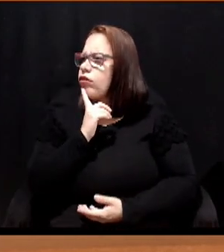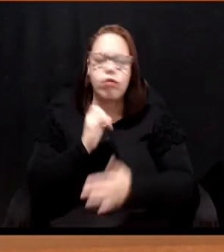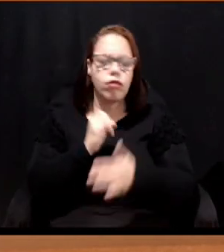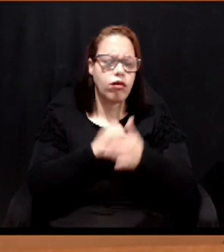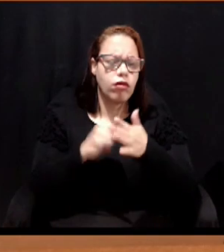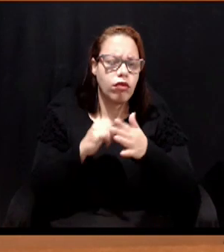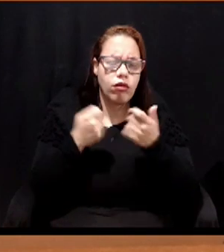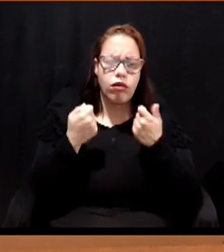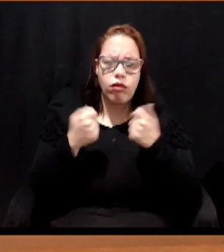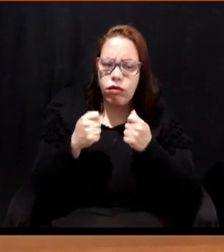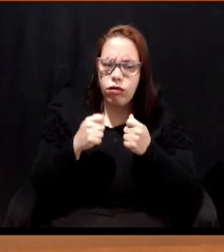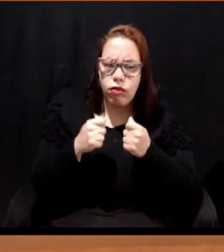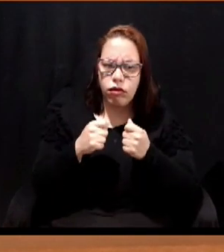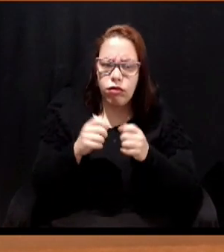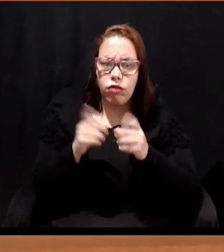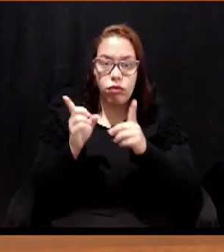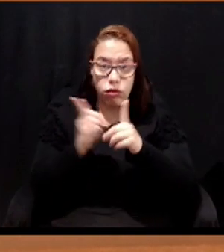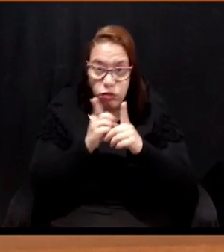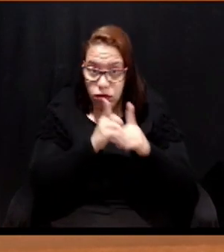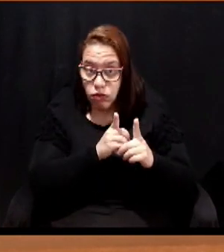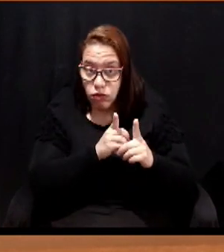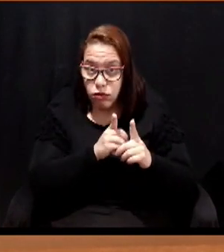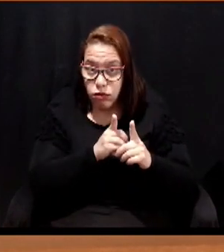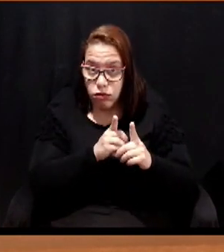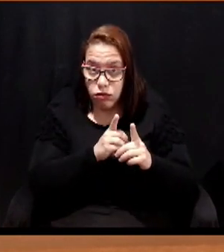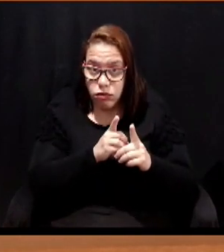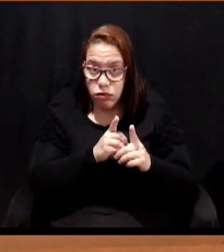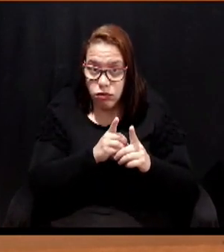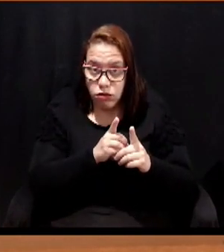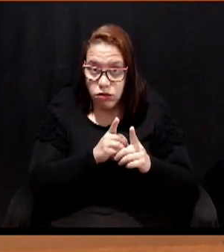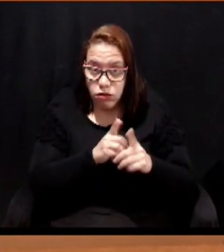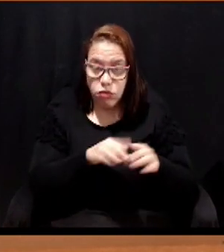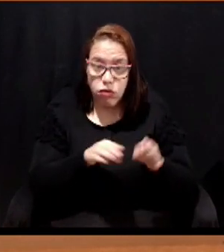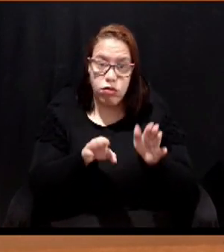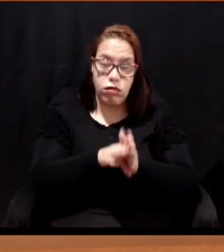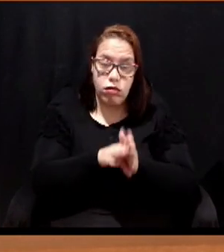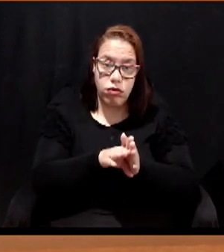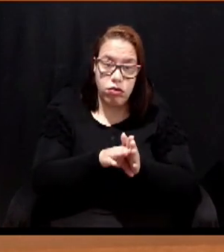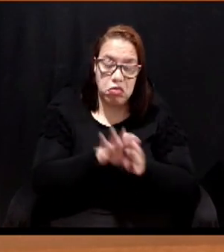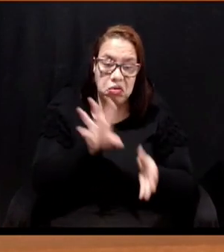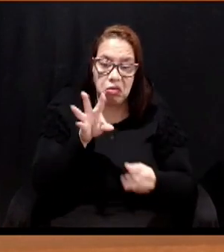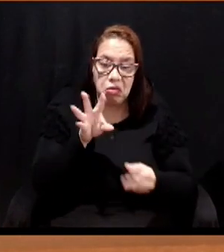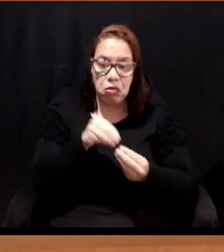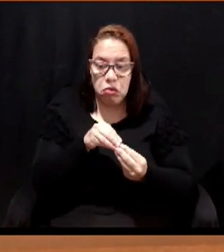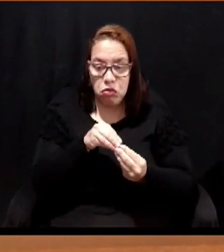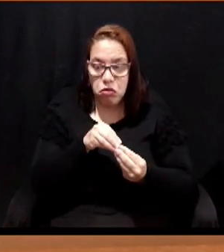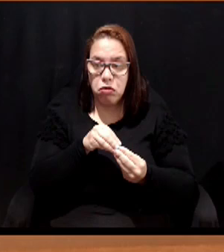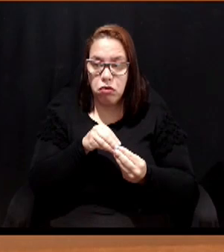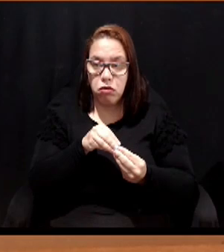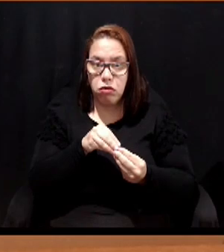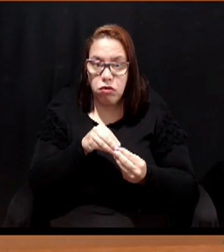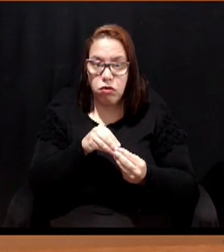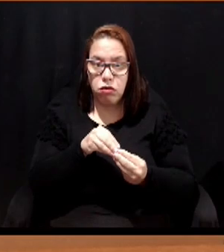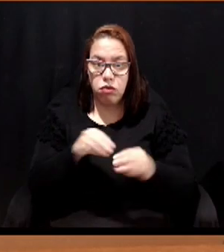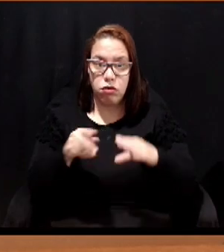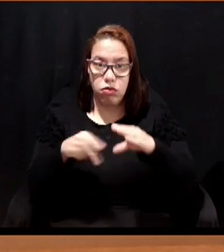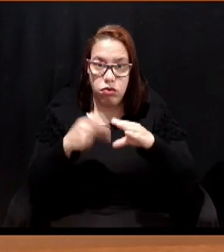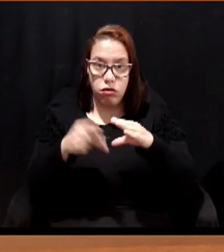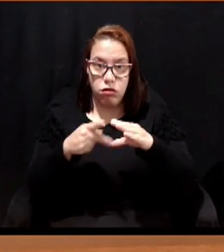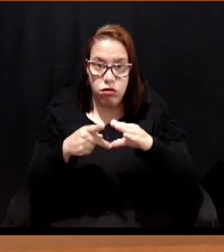precisaria para atender isso. E chegamos a uma conclusão que seria uma Câmara de